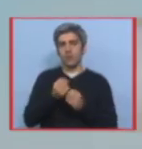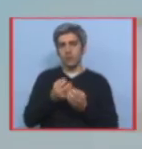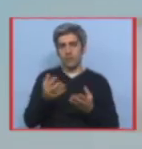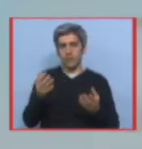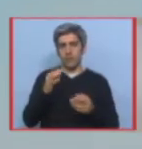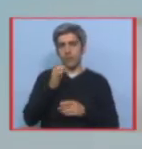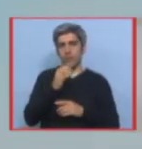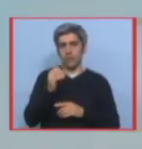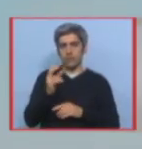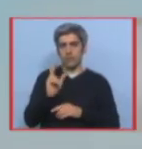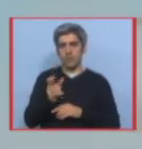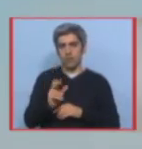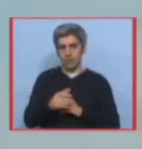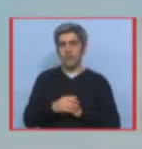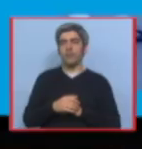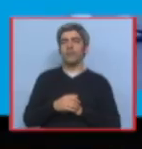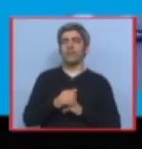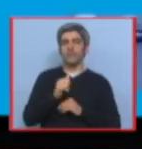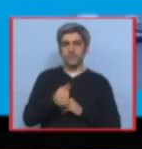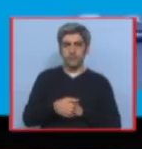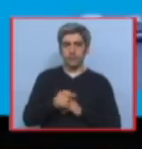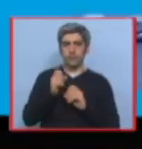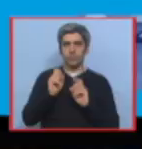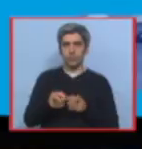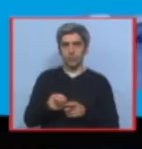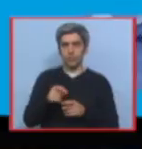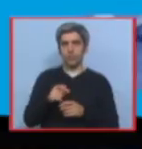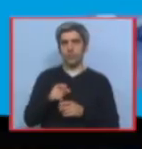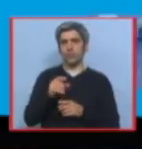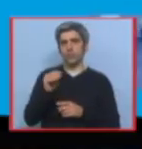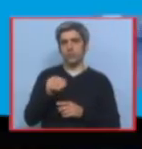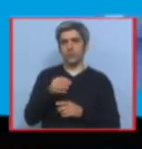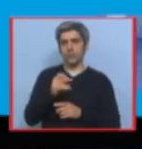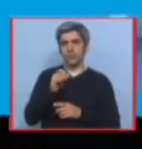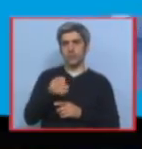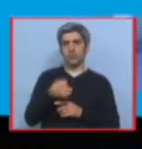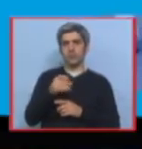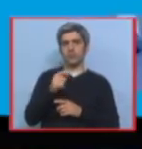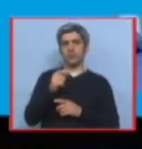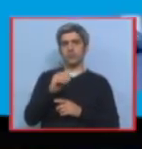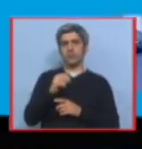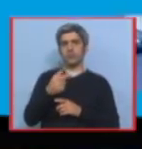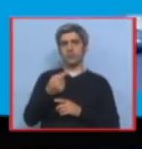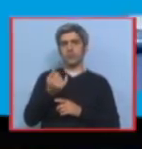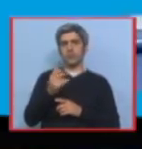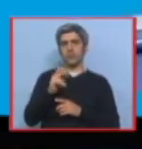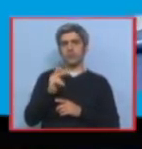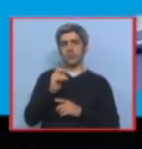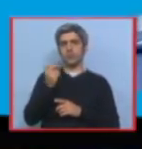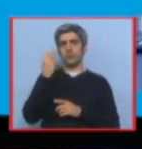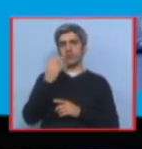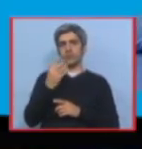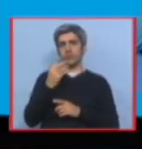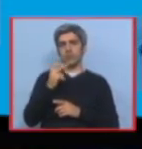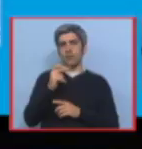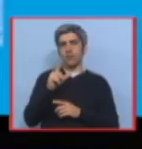anos, não é? Celebramos exatamente. Começou pelo chamado capítulo das Esteiras, que ano passado celebramos